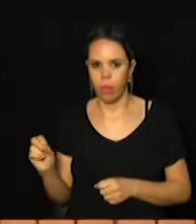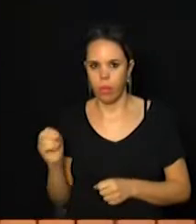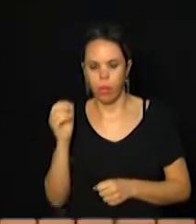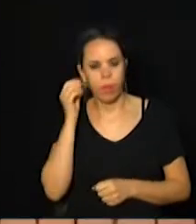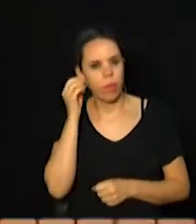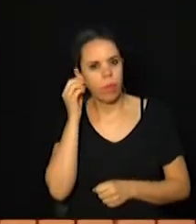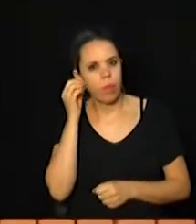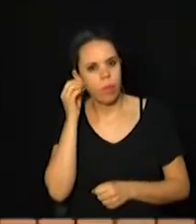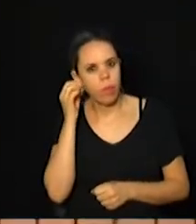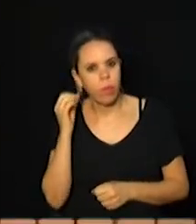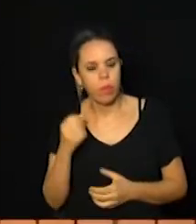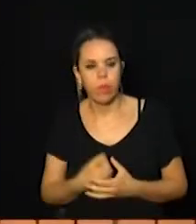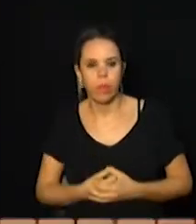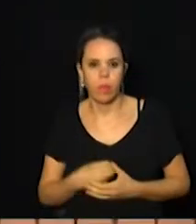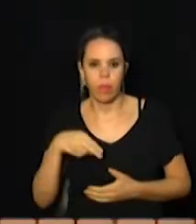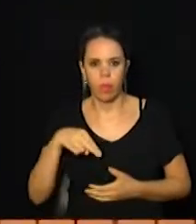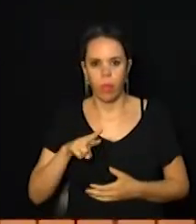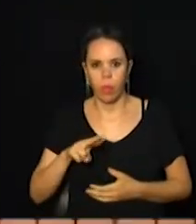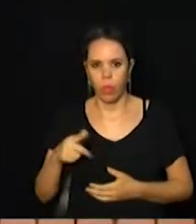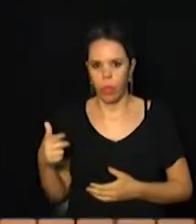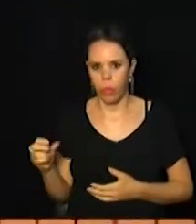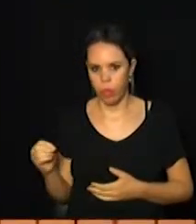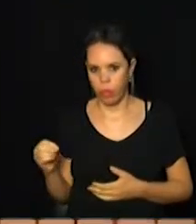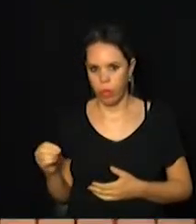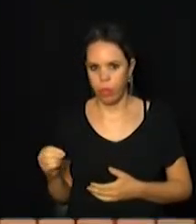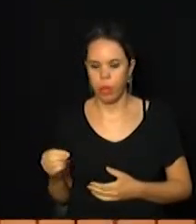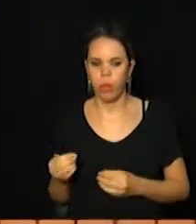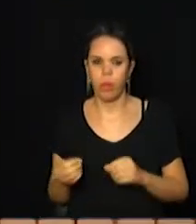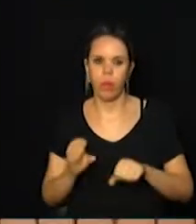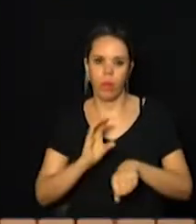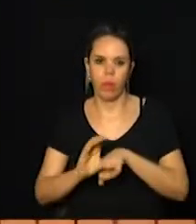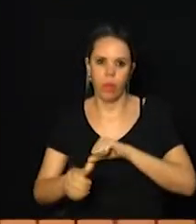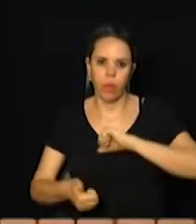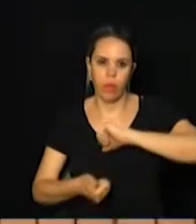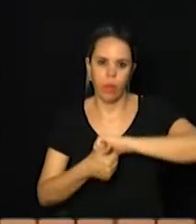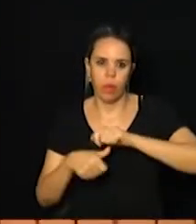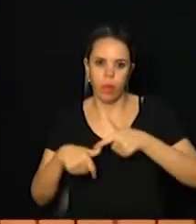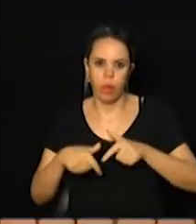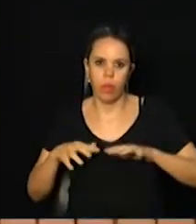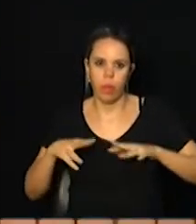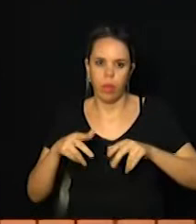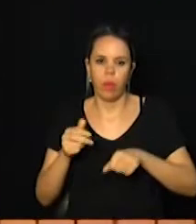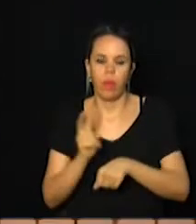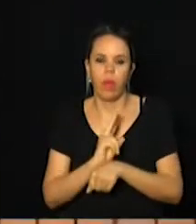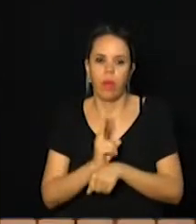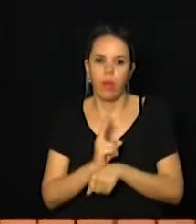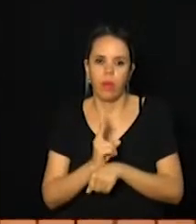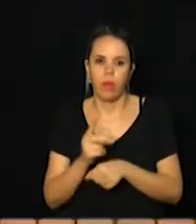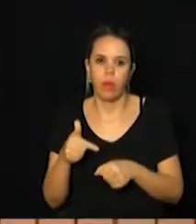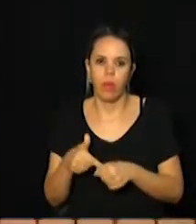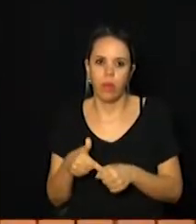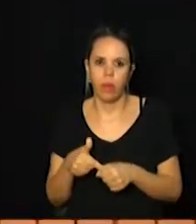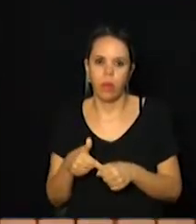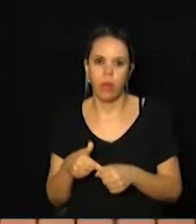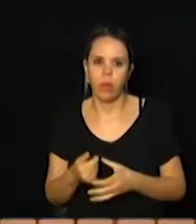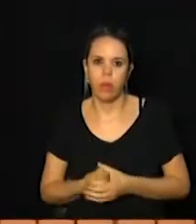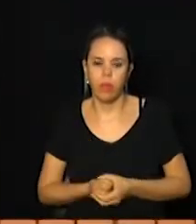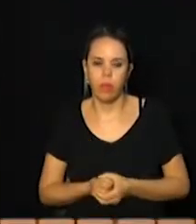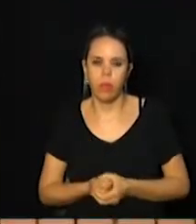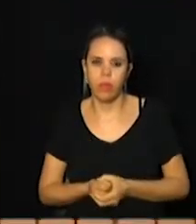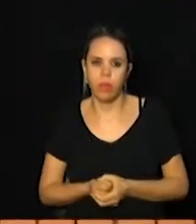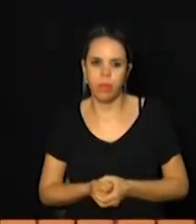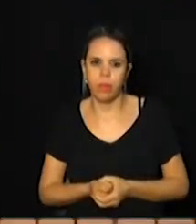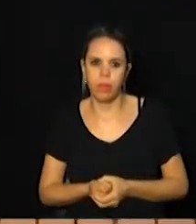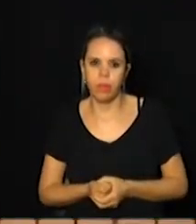que é nr-20 a nr-20 ele qualifica os trabalhadores para toda a segurança no posto de combustível